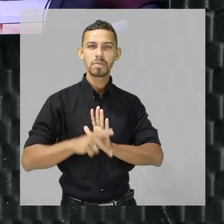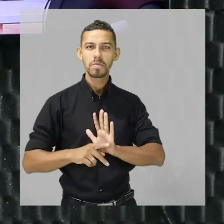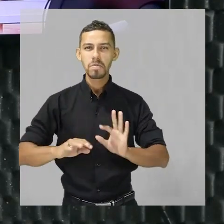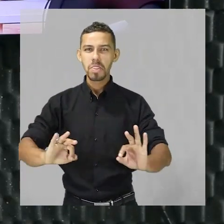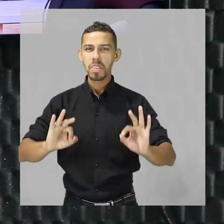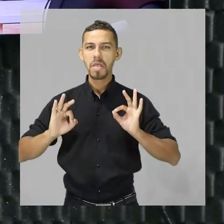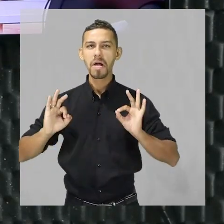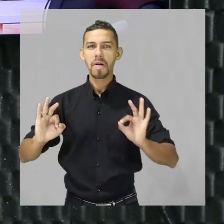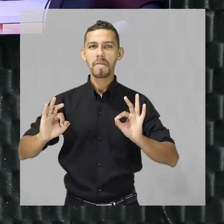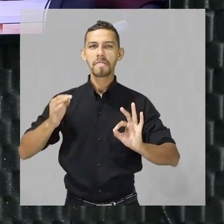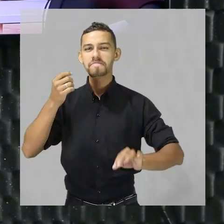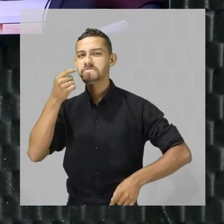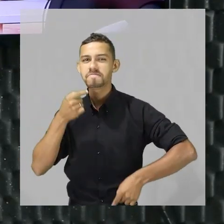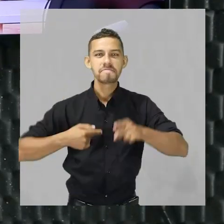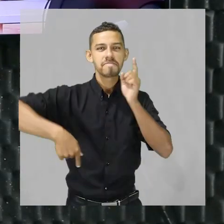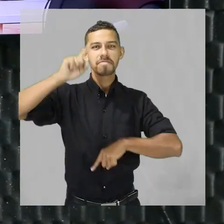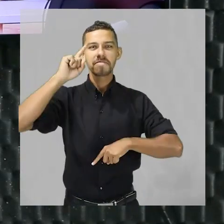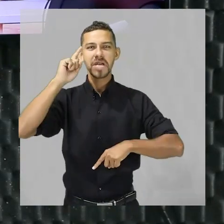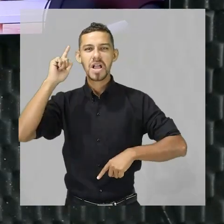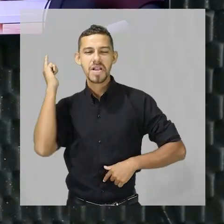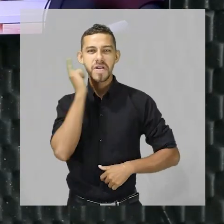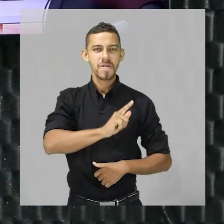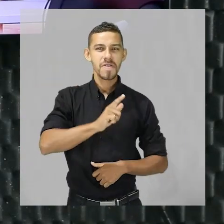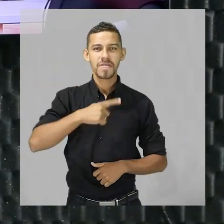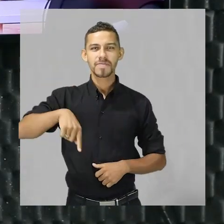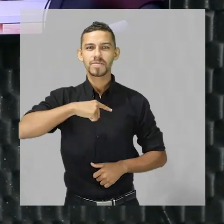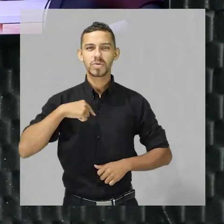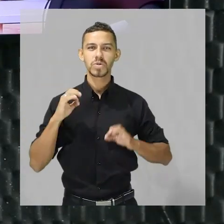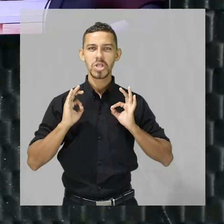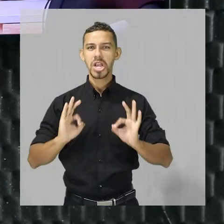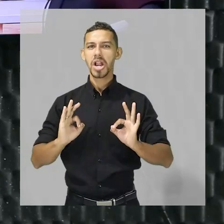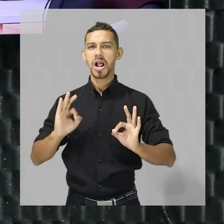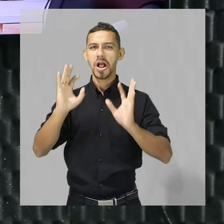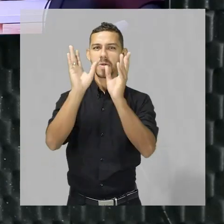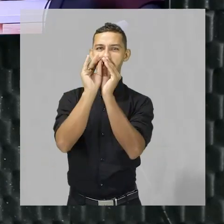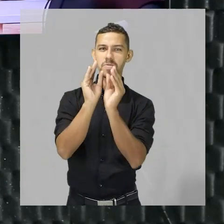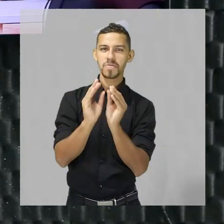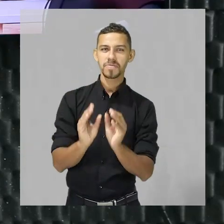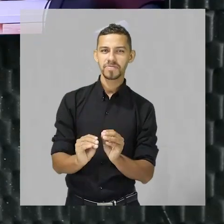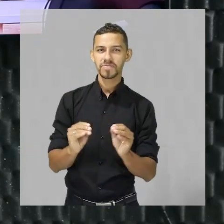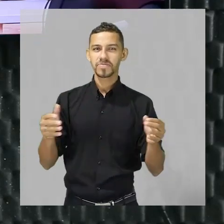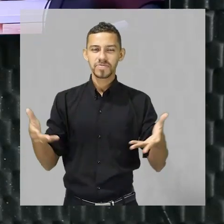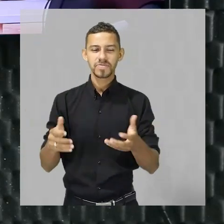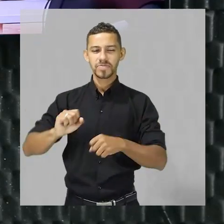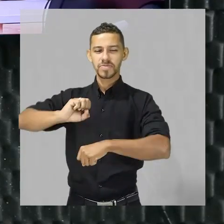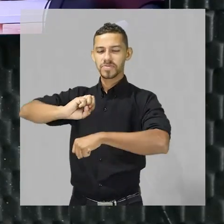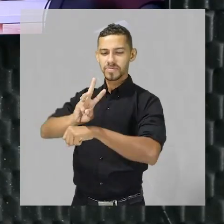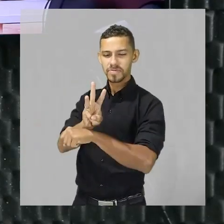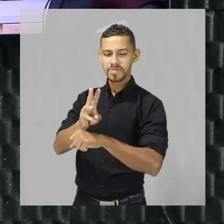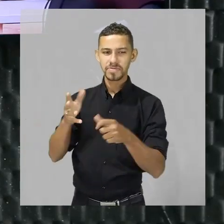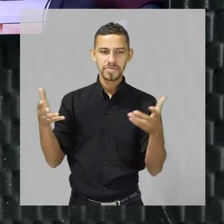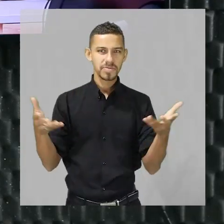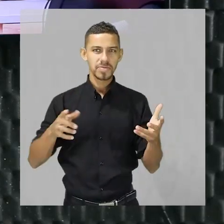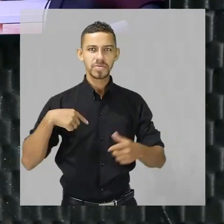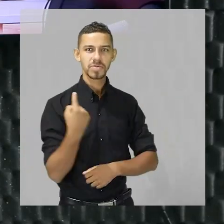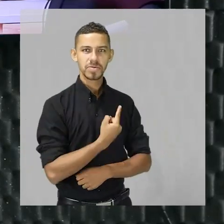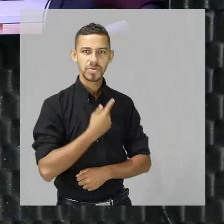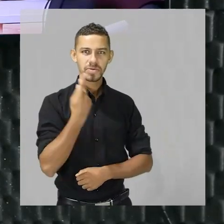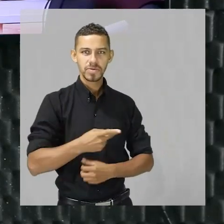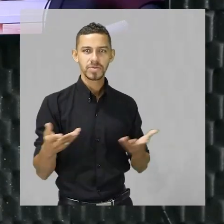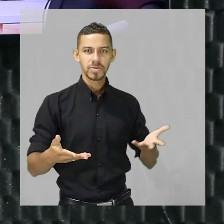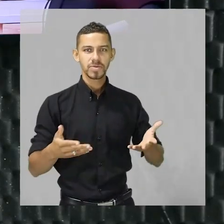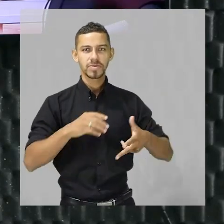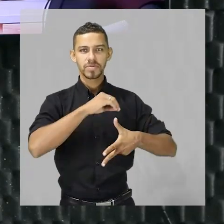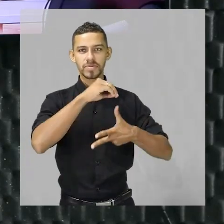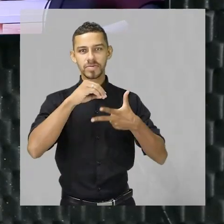que tá aí um sucesso, galera, tá certo? Essa mega revisão para o PAS, para a nossa OEMA e para o Enem, galera,